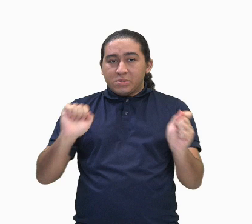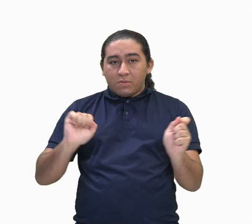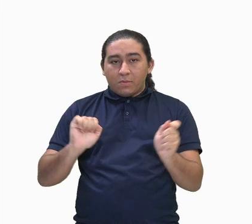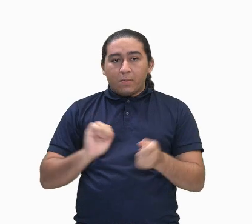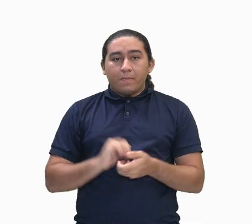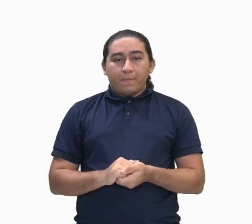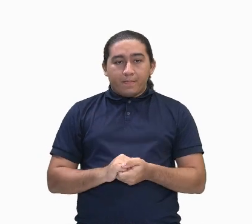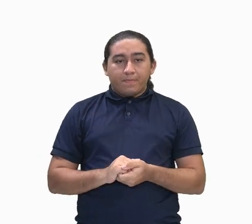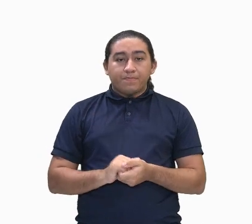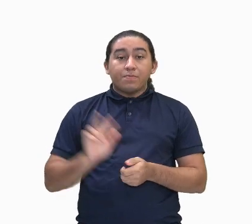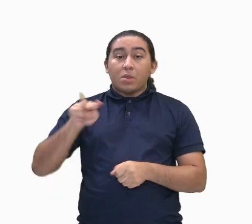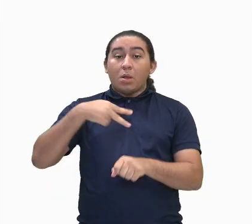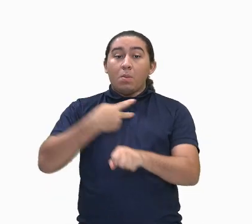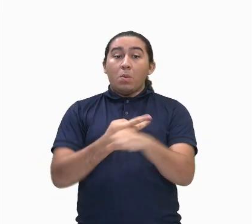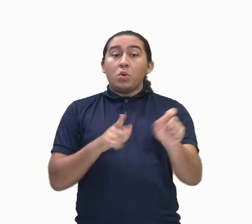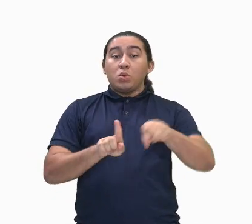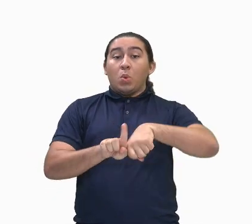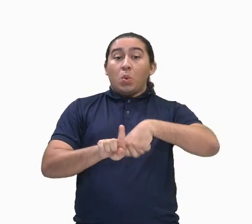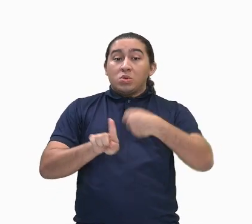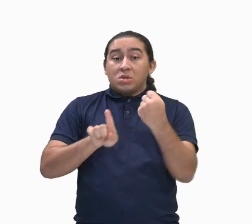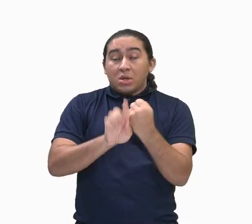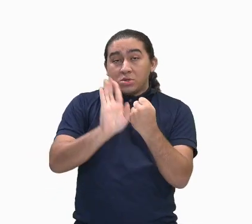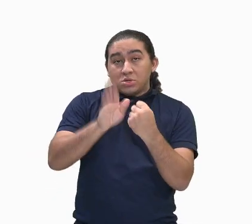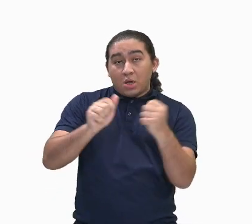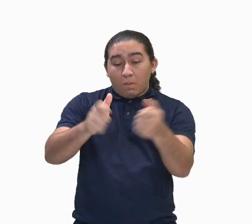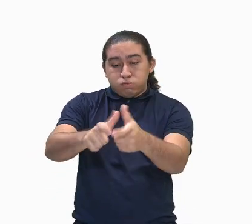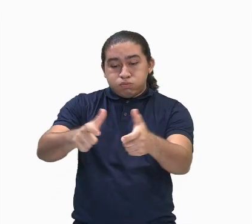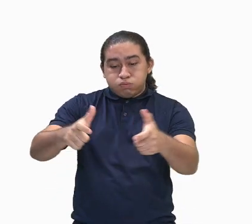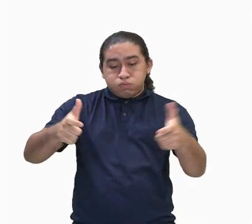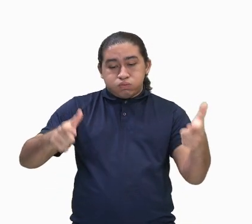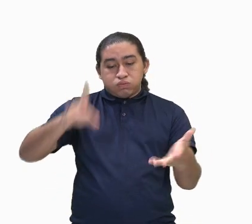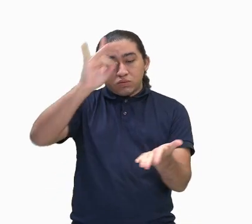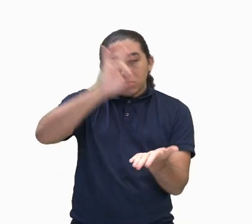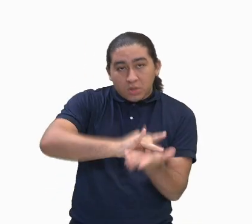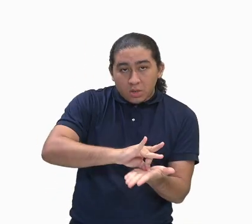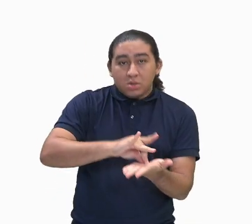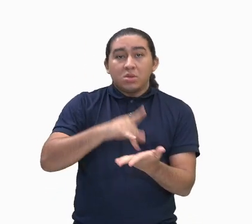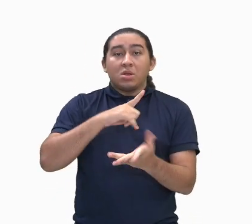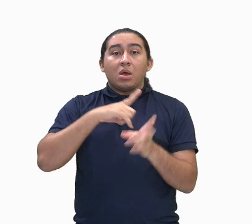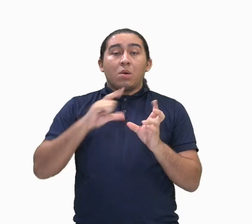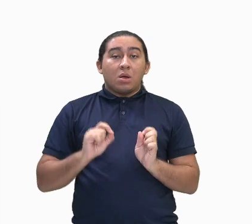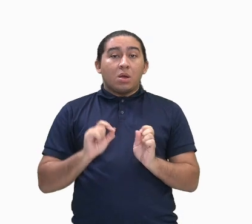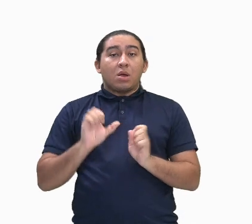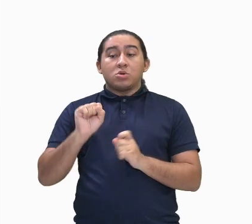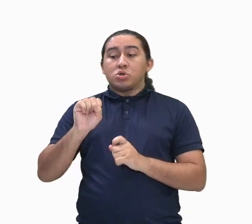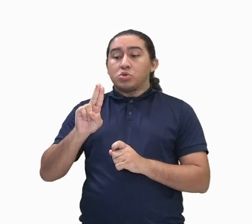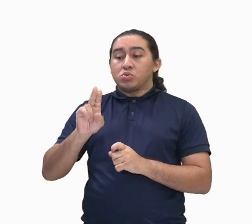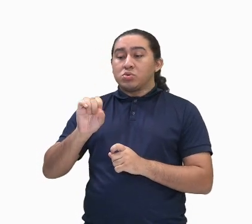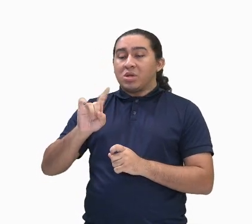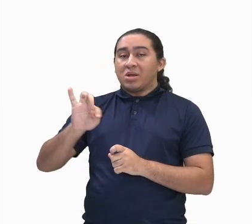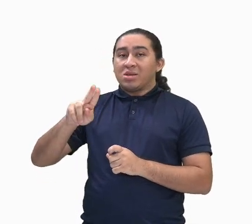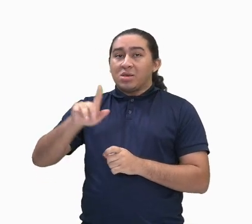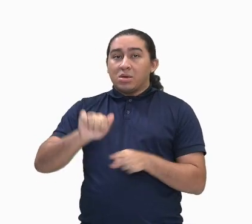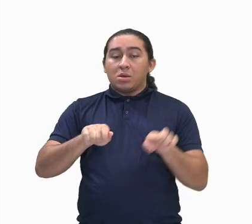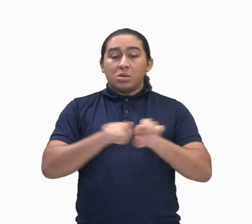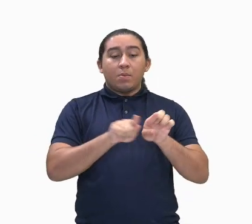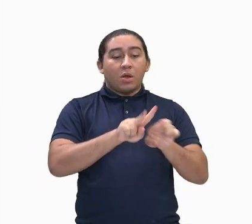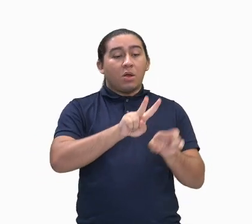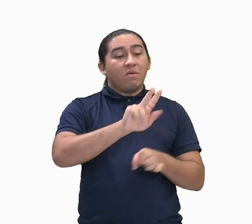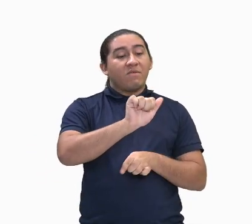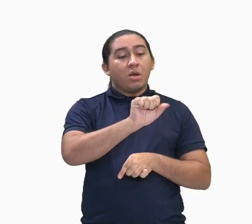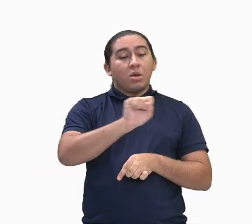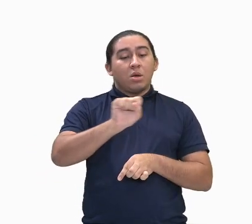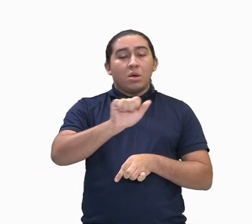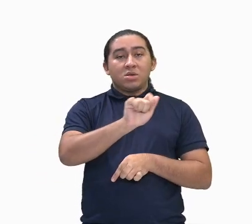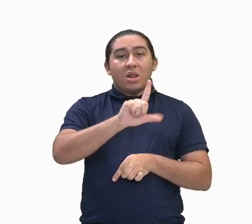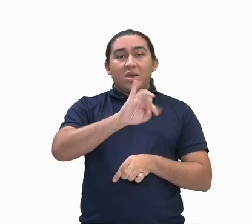se expande e se cristaliza de uma vez, nós temos as relações de suzerania e vassalagem agora estabelecidas, onde